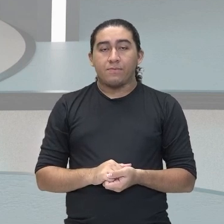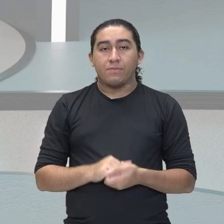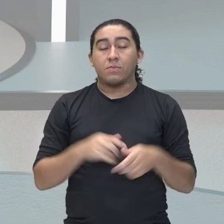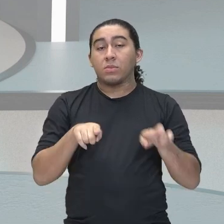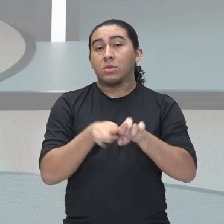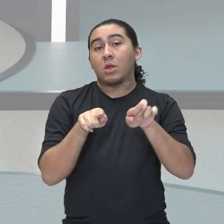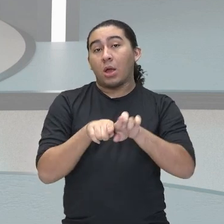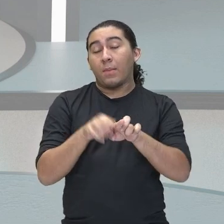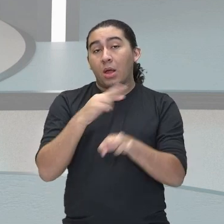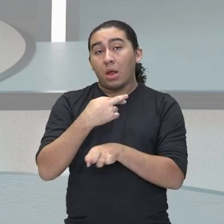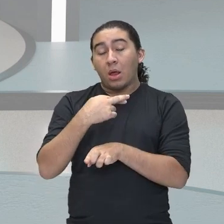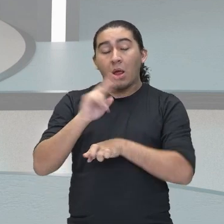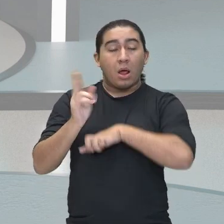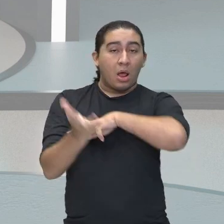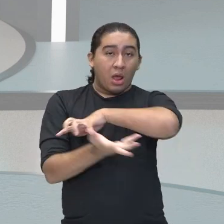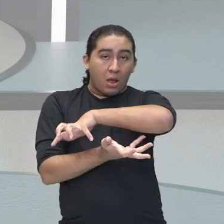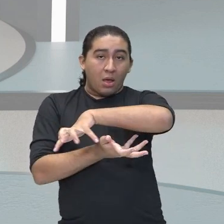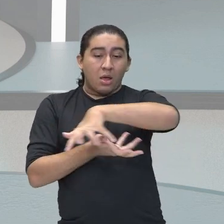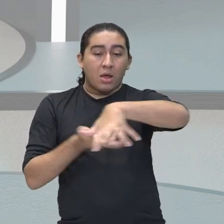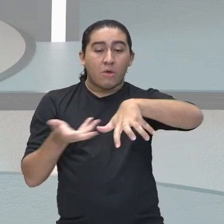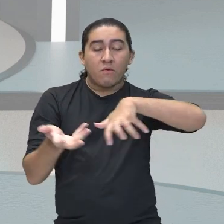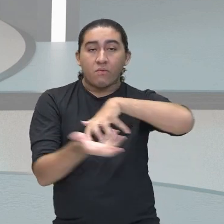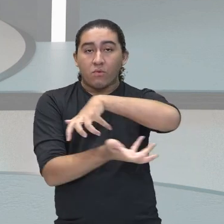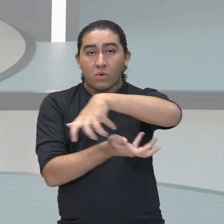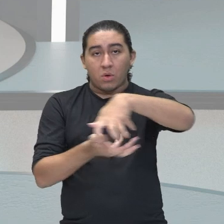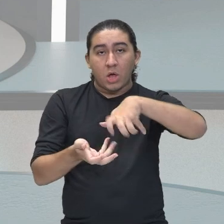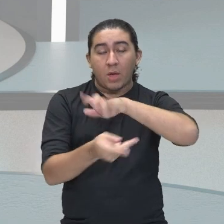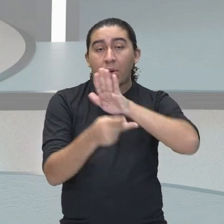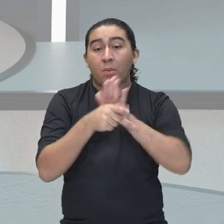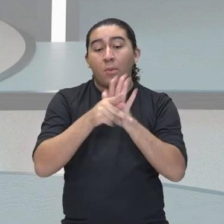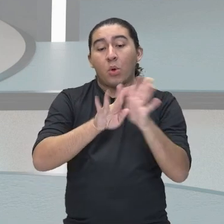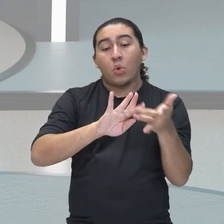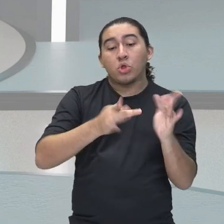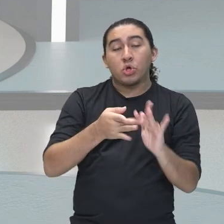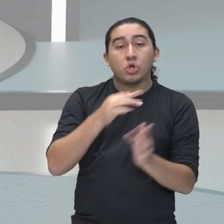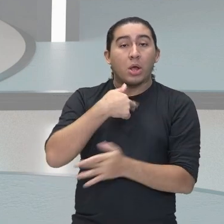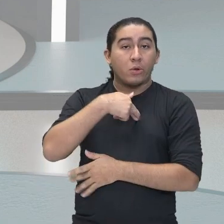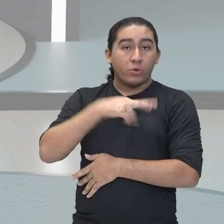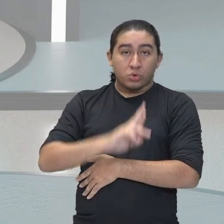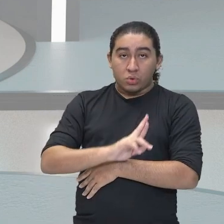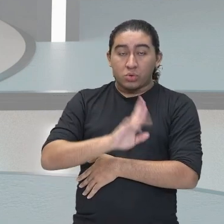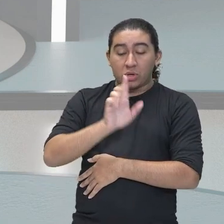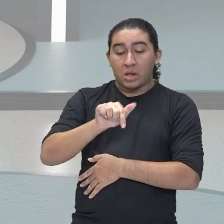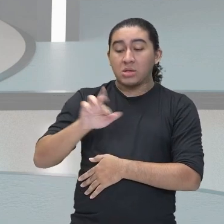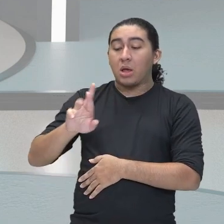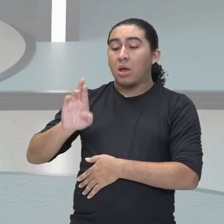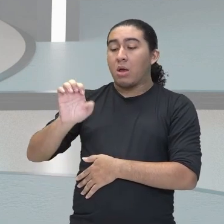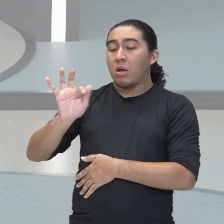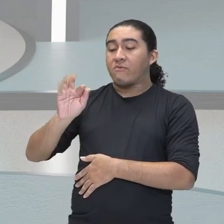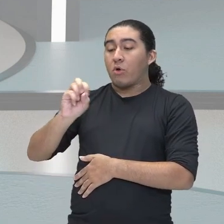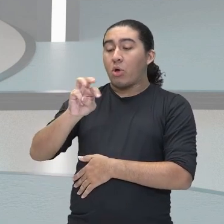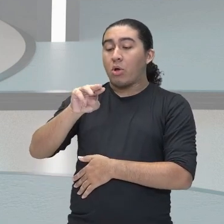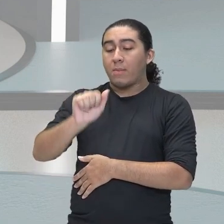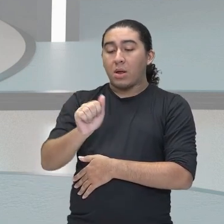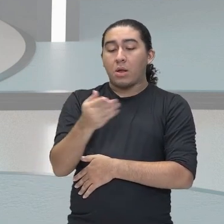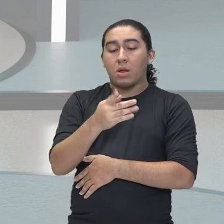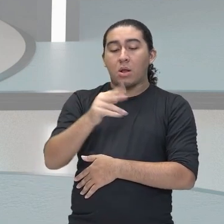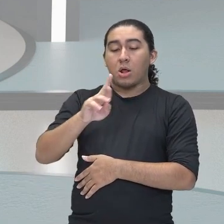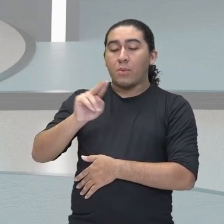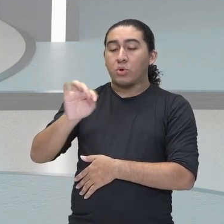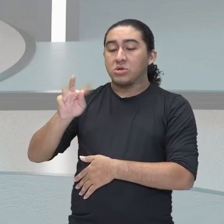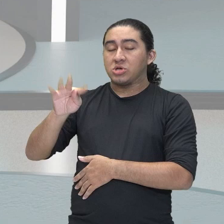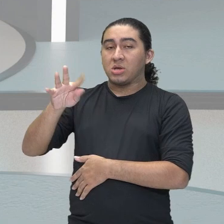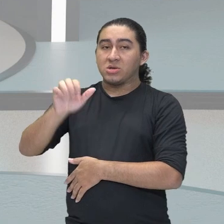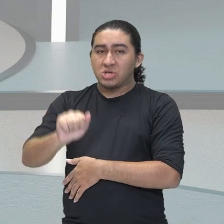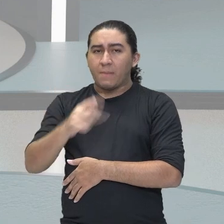protestante também, bastante importante nesse momento. Essa reforma protestante levou a uma crise